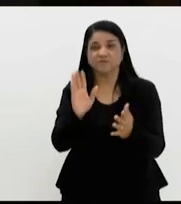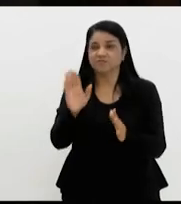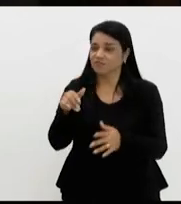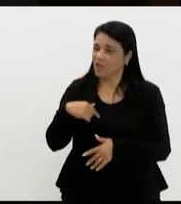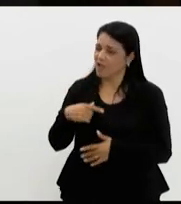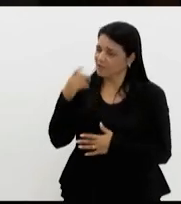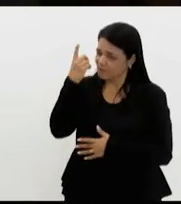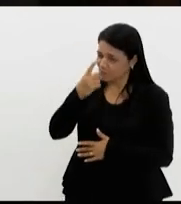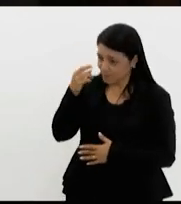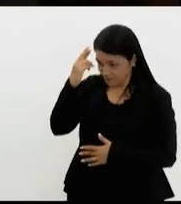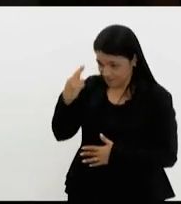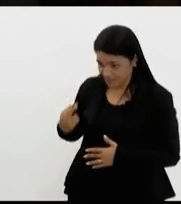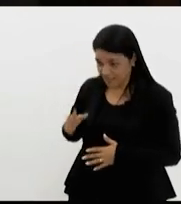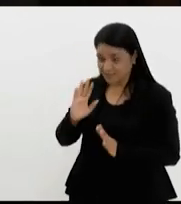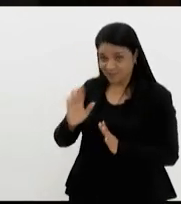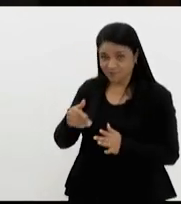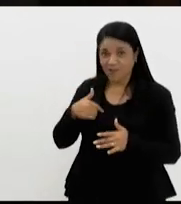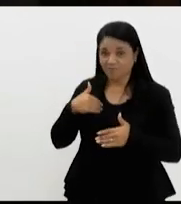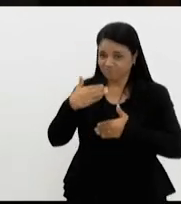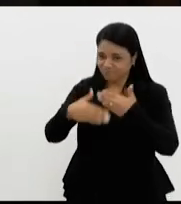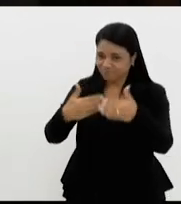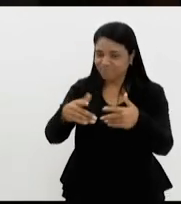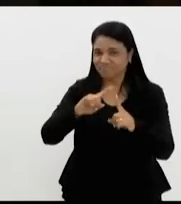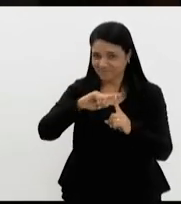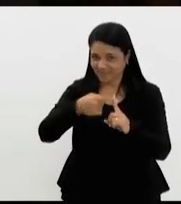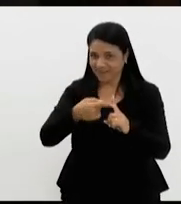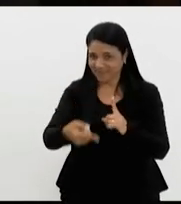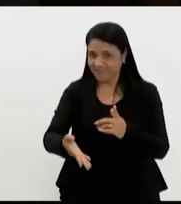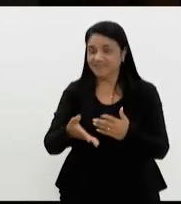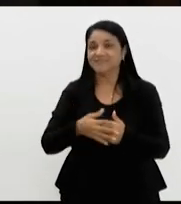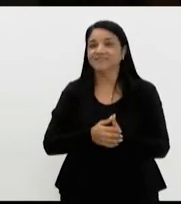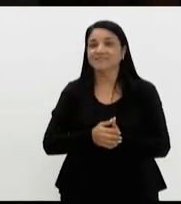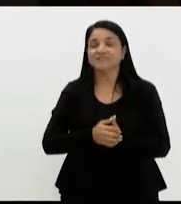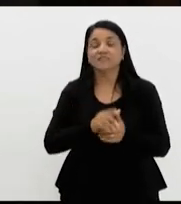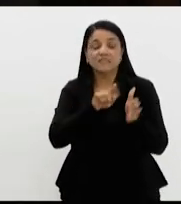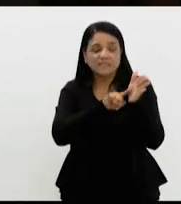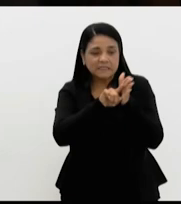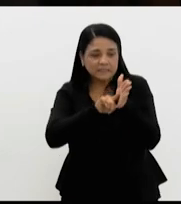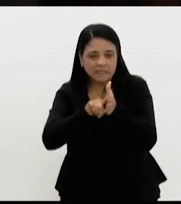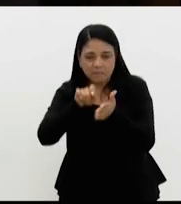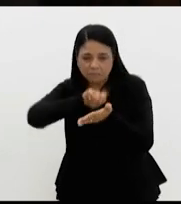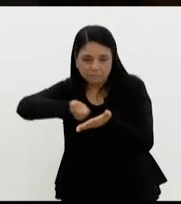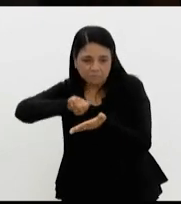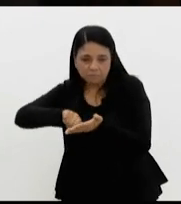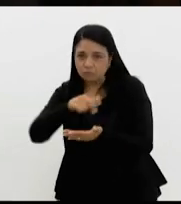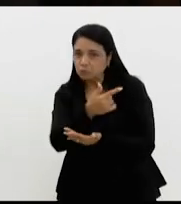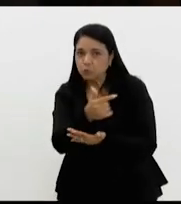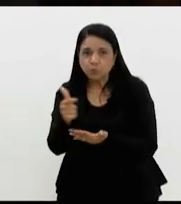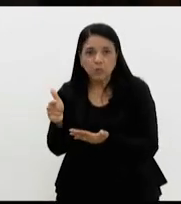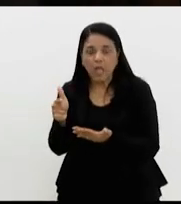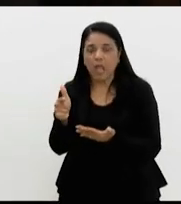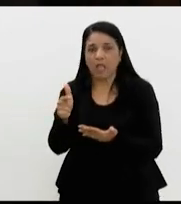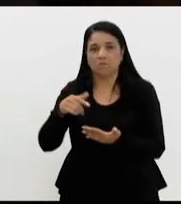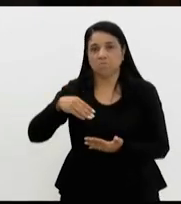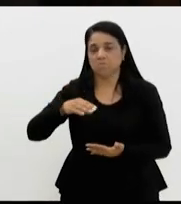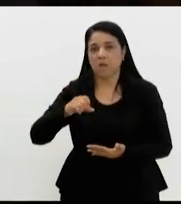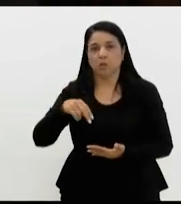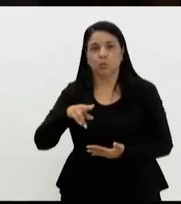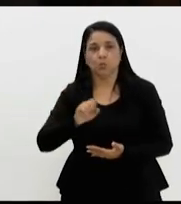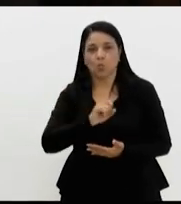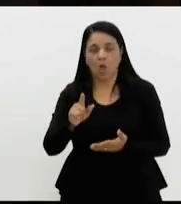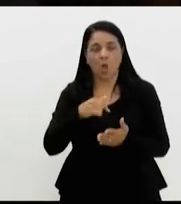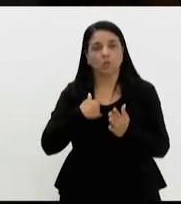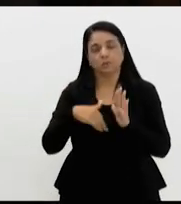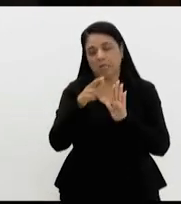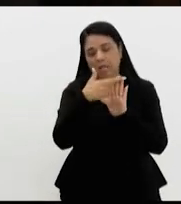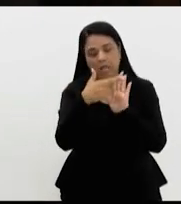passou, é que a prescrição desse exame não existe em nenhum manual, nenhum caderno, nenhum protocolo do Ministério da